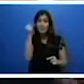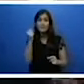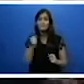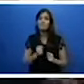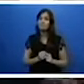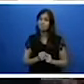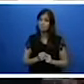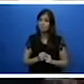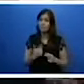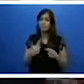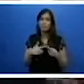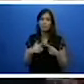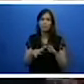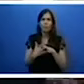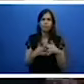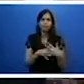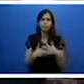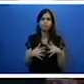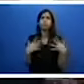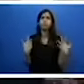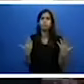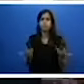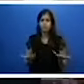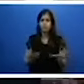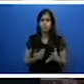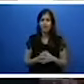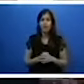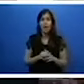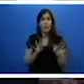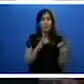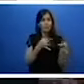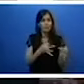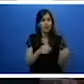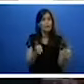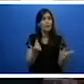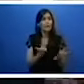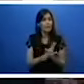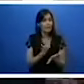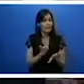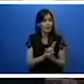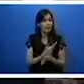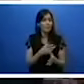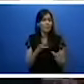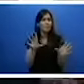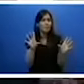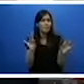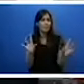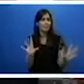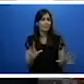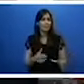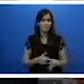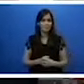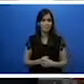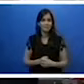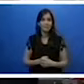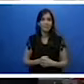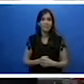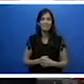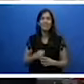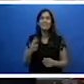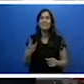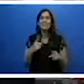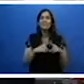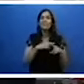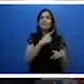tá? Senão vocês vão calcular certo e vai errar no final por um detalhe. 3 vezes o